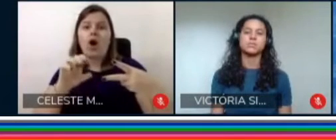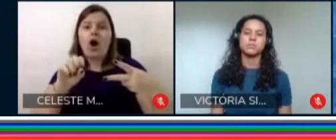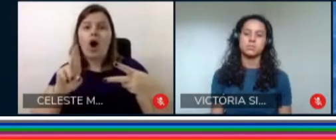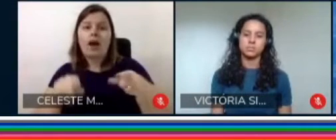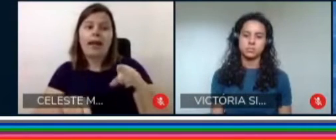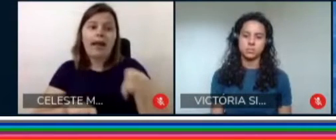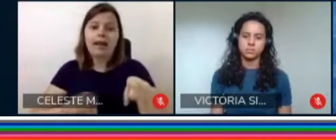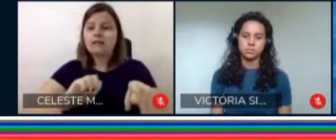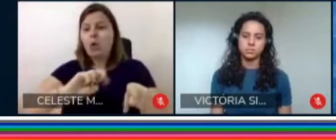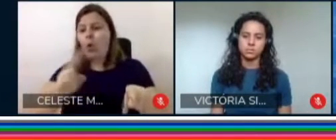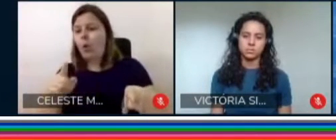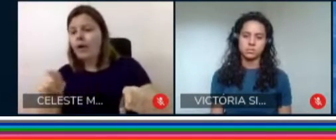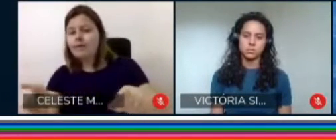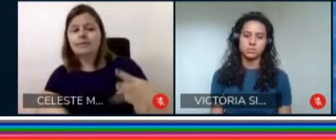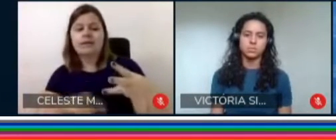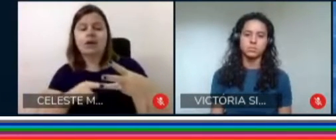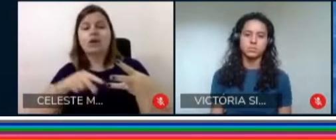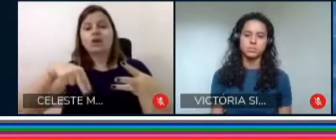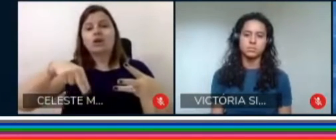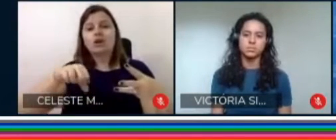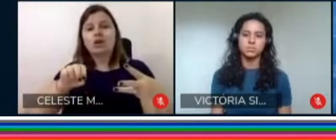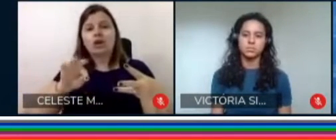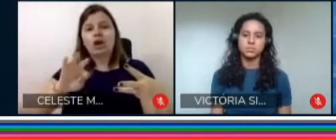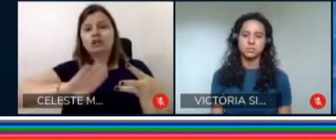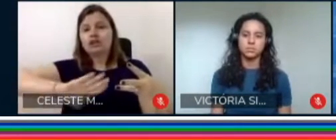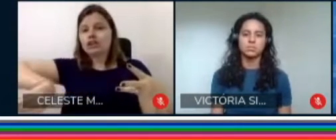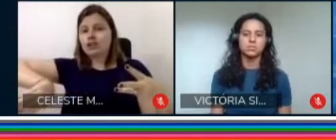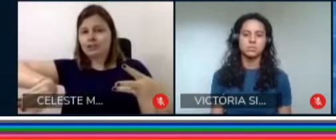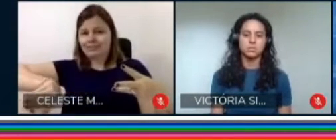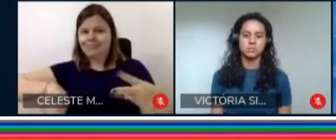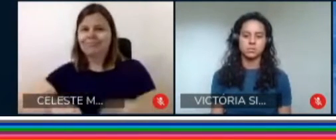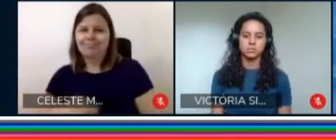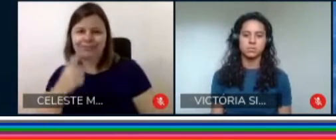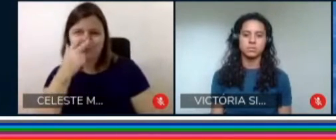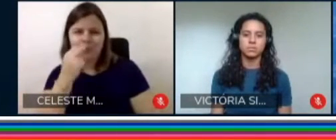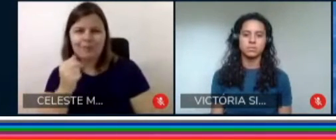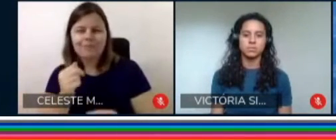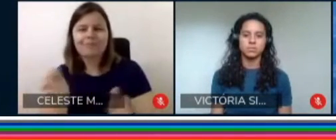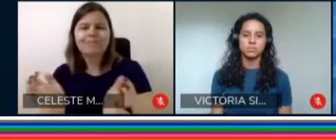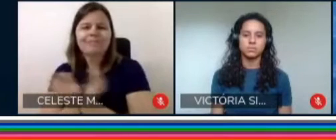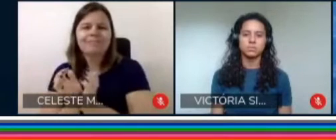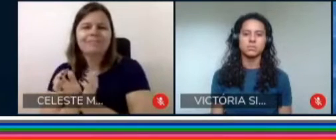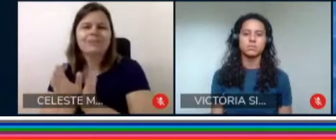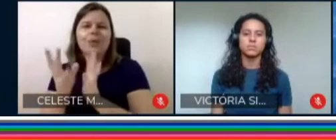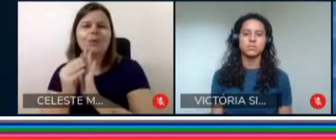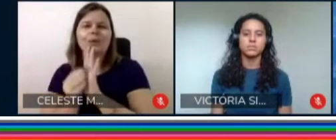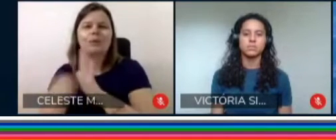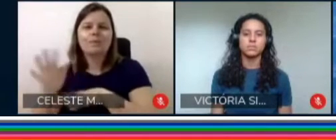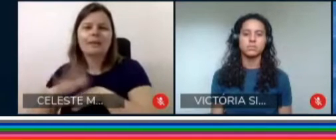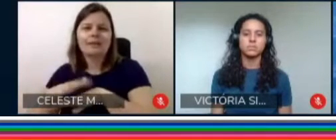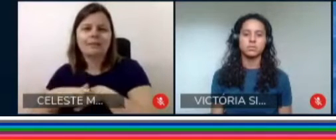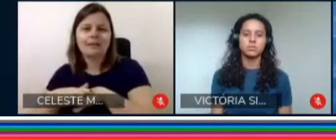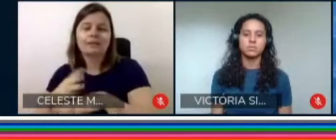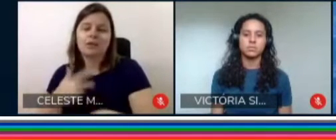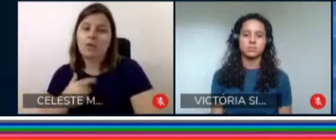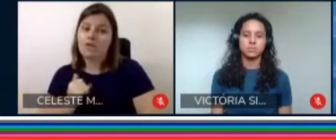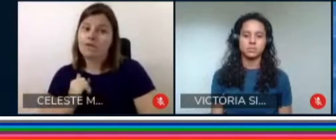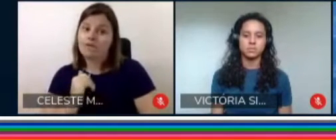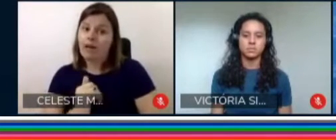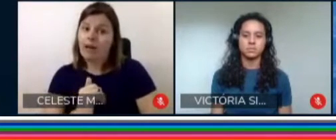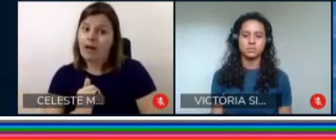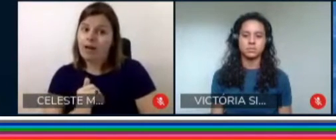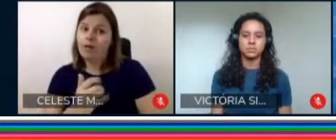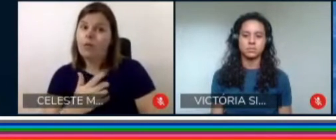e o NOT exclui, aquela coisa dos conjuntos matemáticos, né, para eu digo para a base de dados o que eu quero que